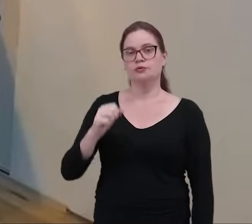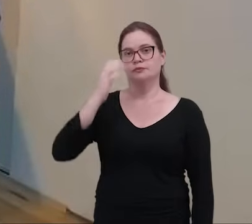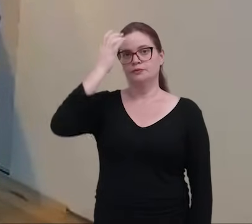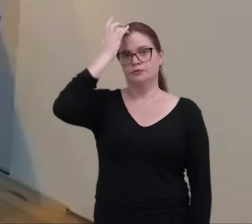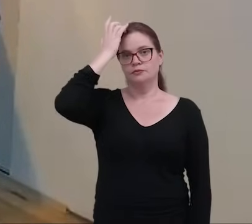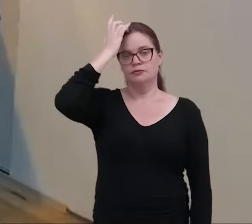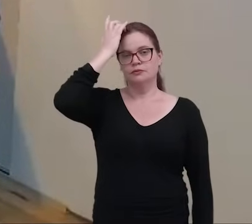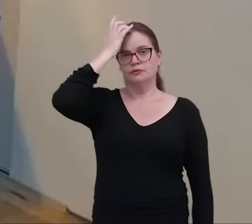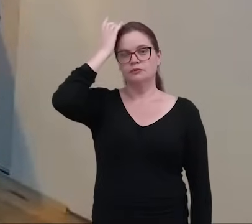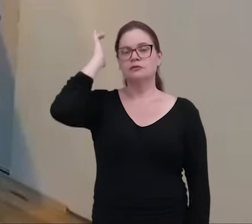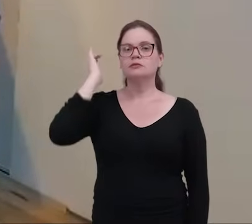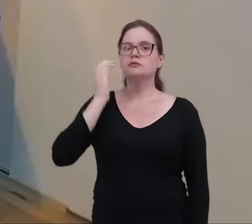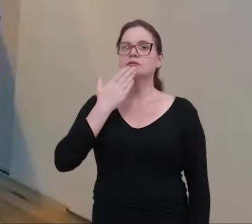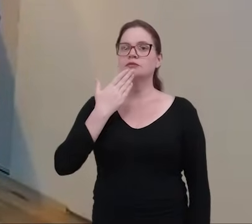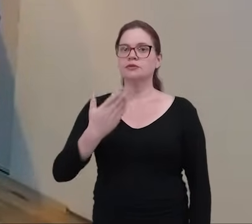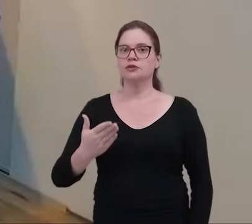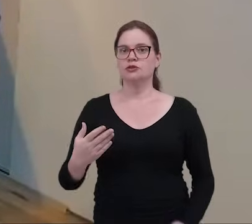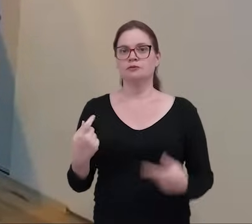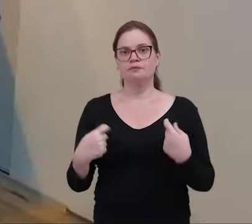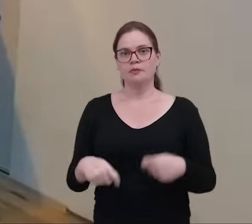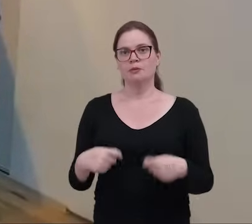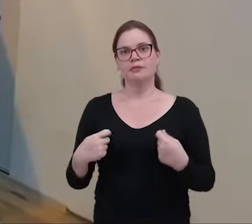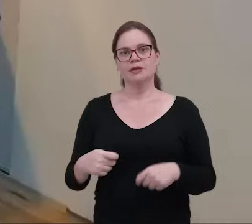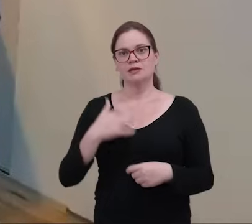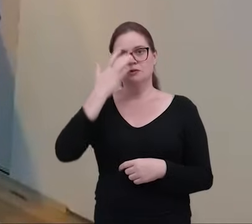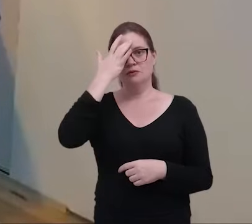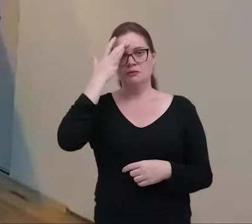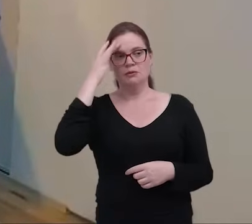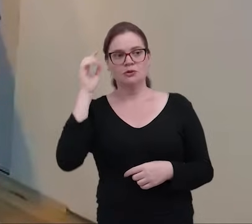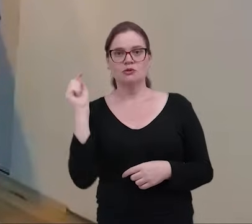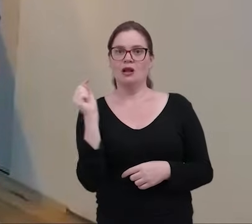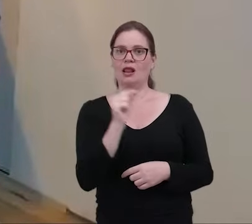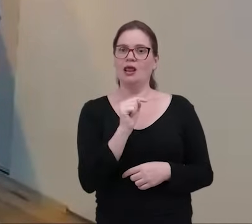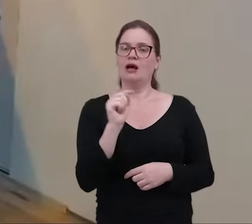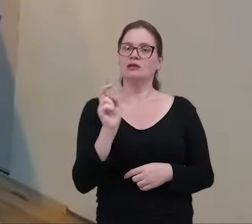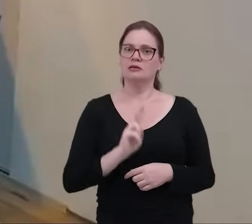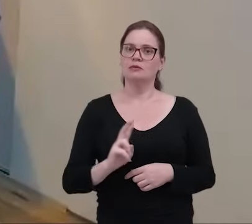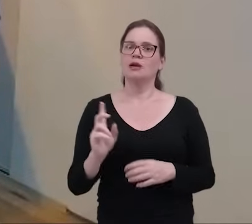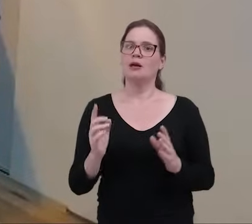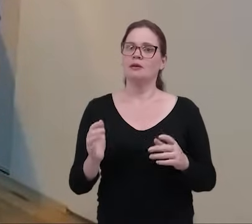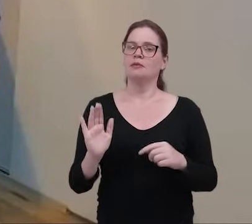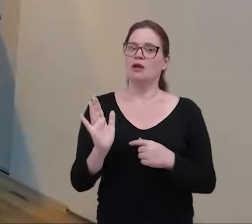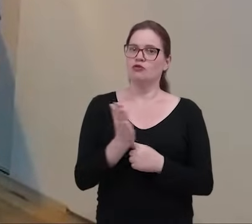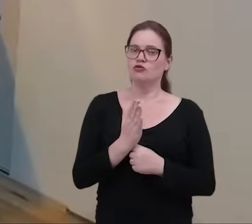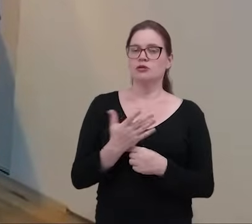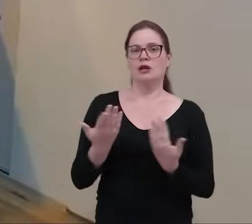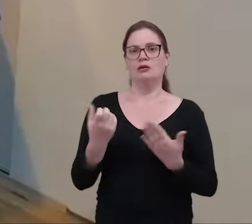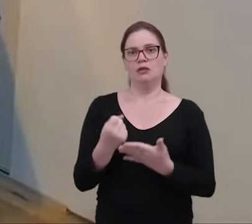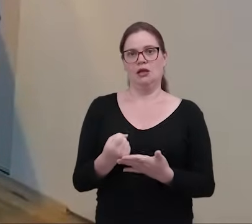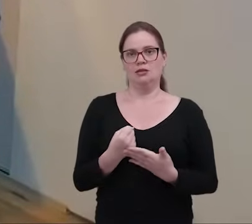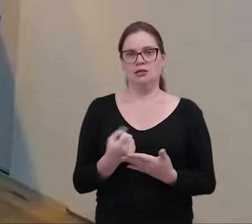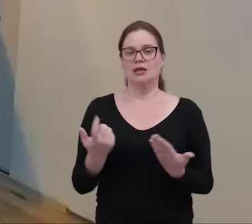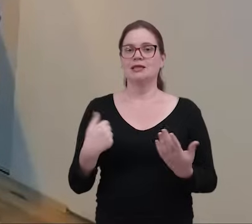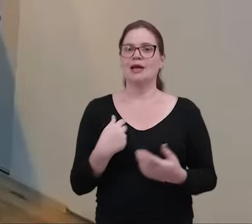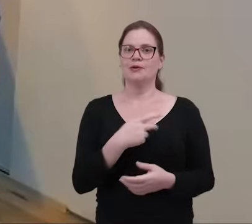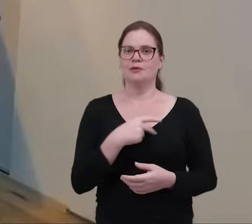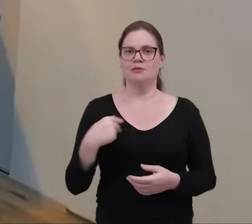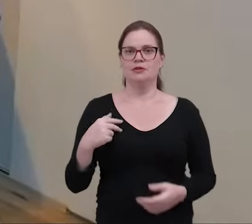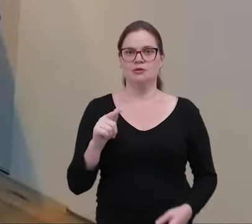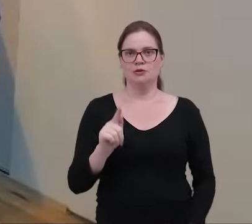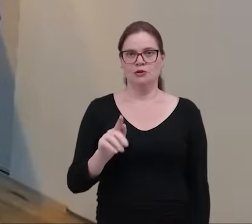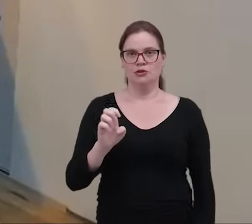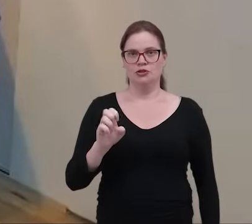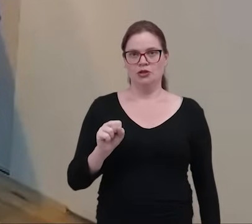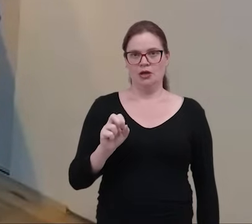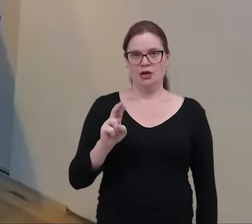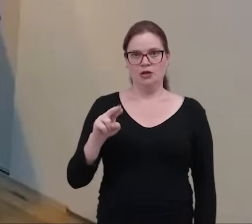igreja Tiradentes, que ela queria alguém para dar uma assistência lá e tal. E o pastor Gerson Belucci, eu já havia falado com